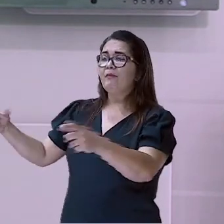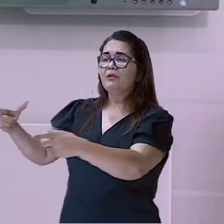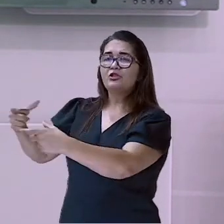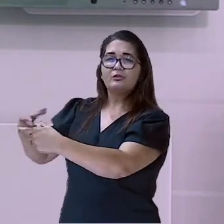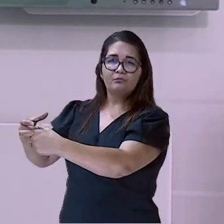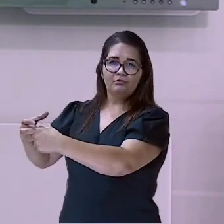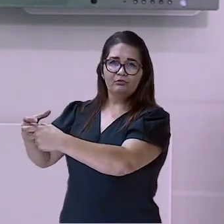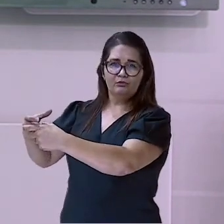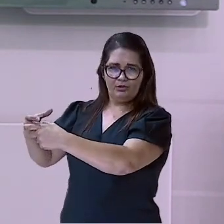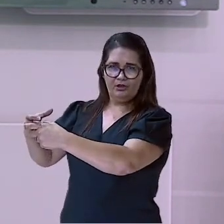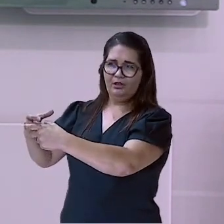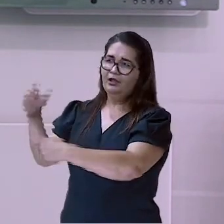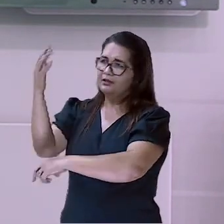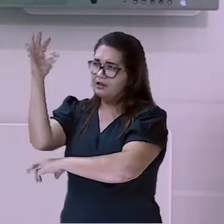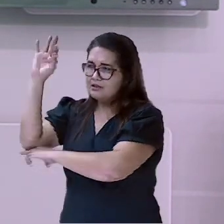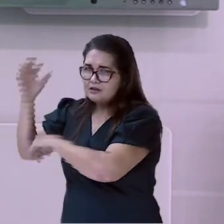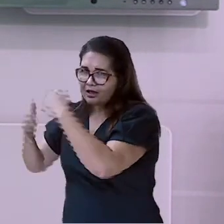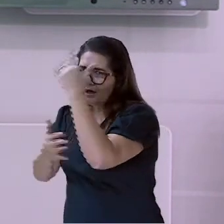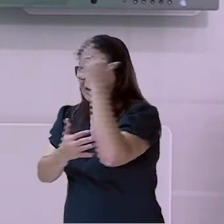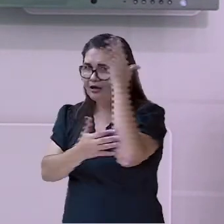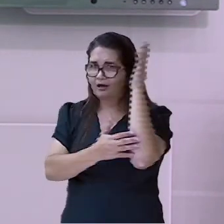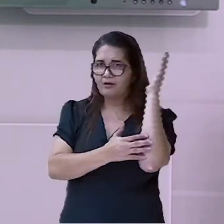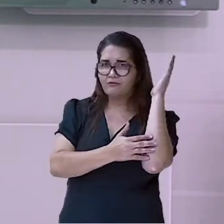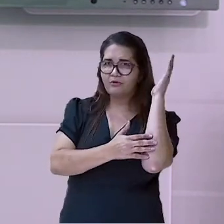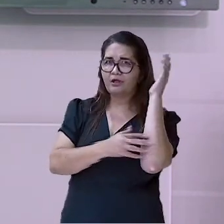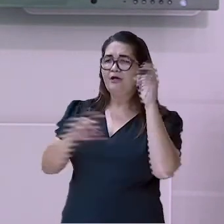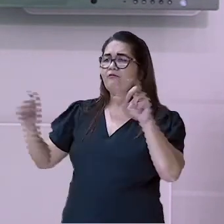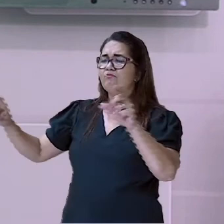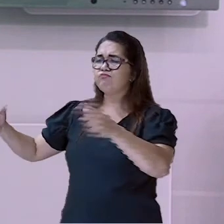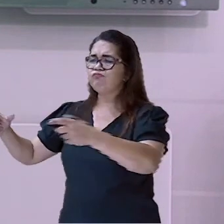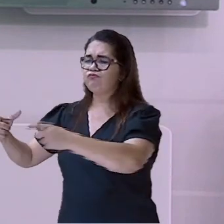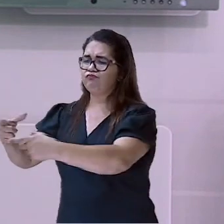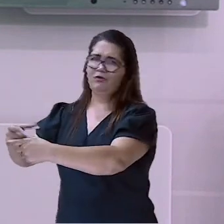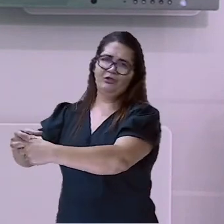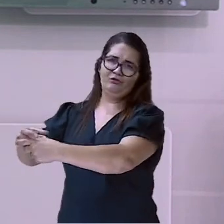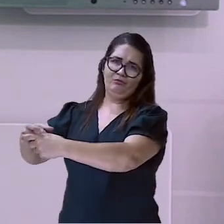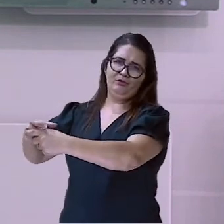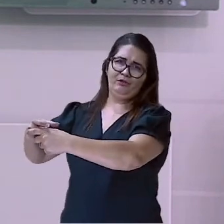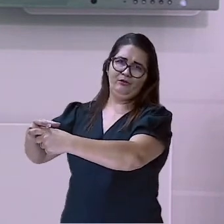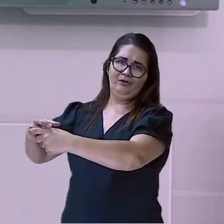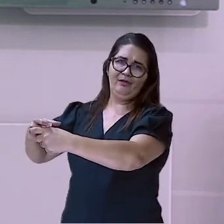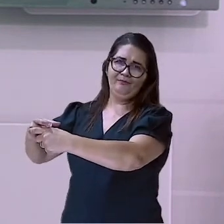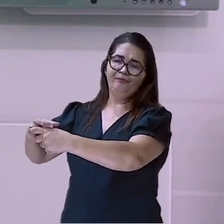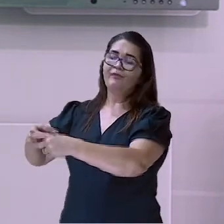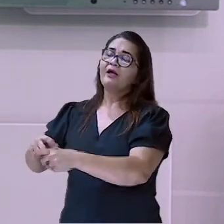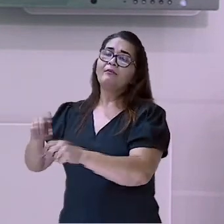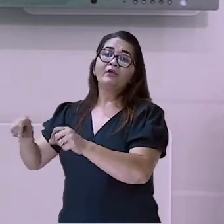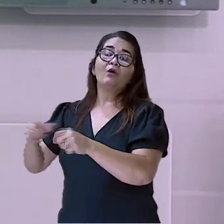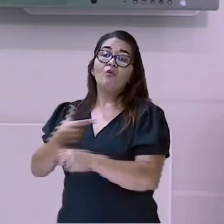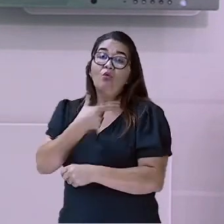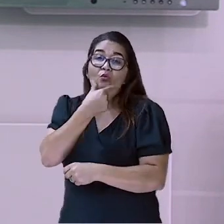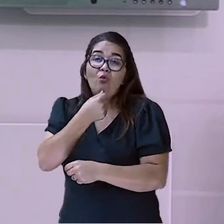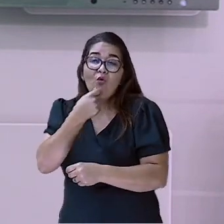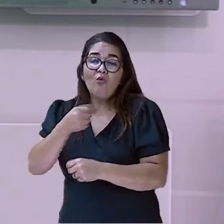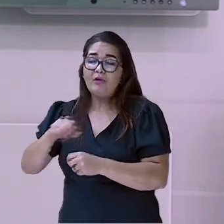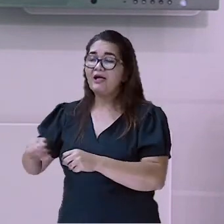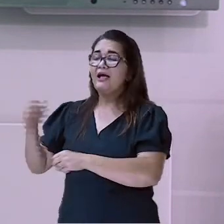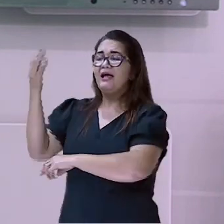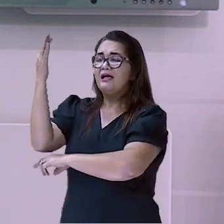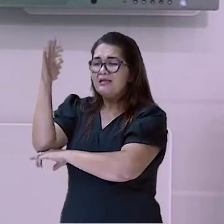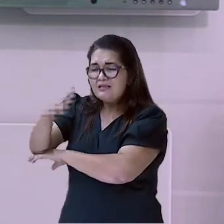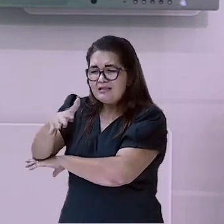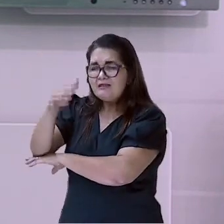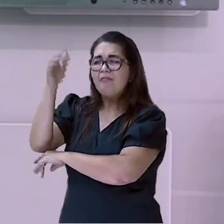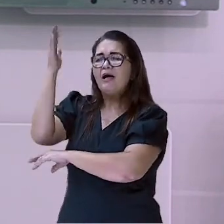diminuindo esse espaço dessa mata e essa mata não consegue se reconstituir, ela não consegue se formar novamente. Então,